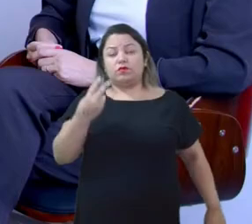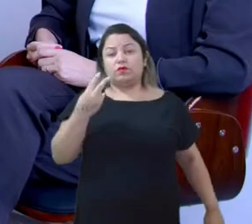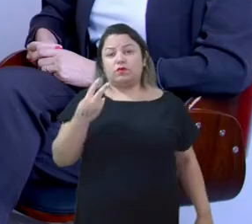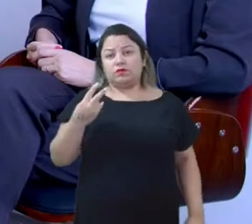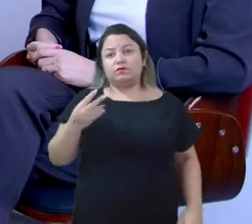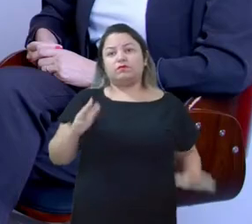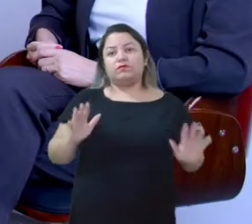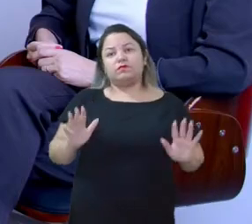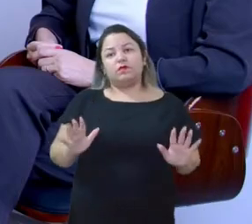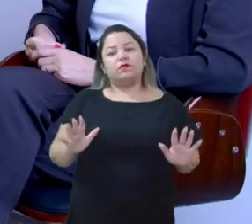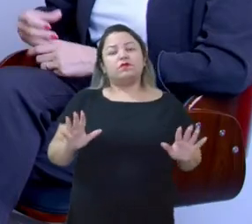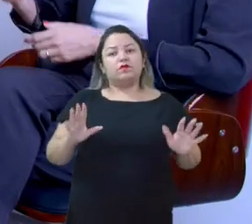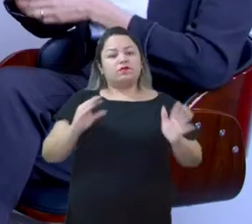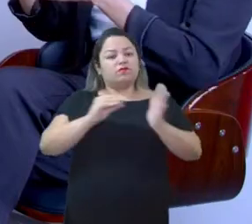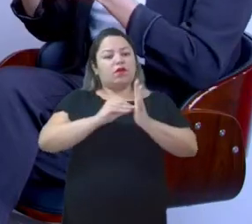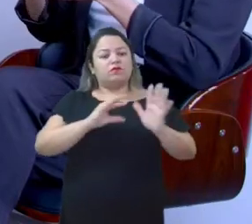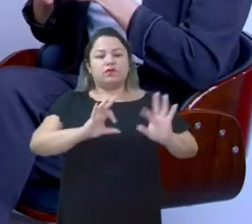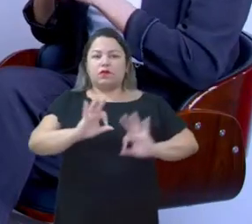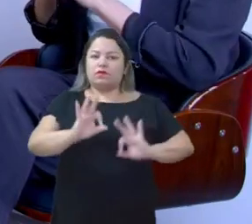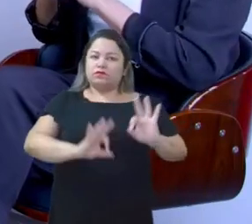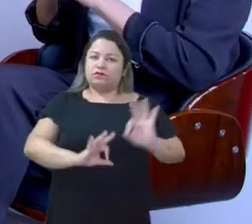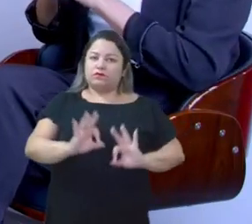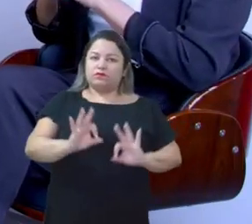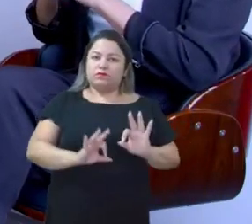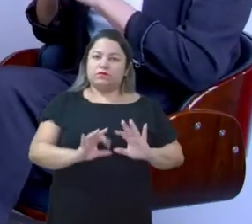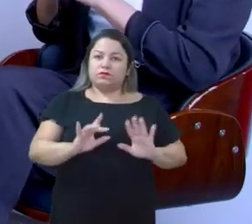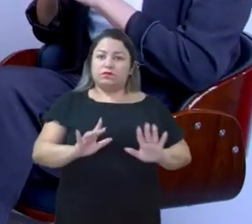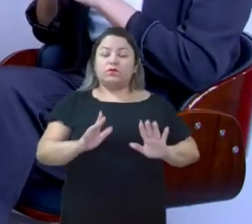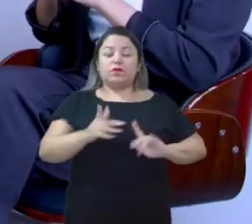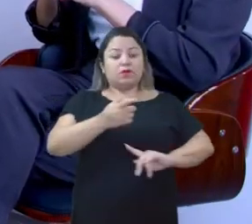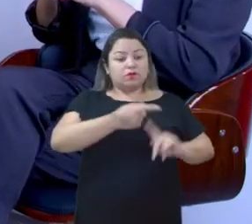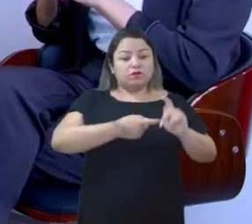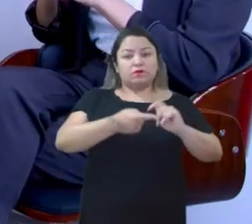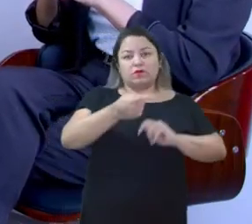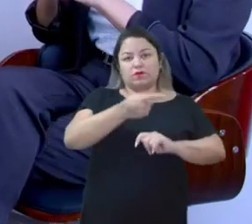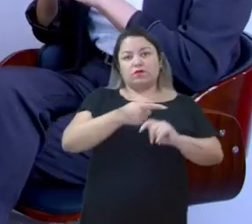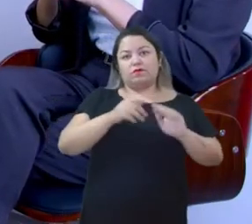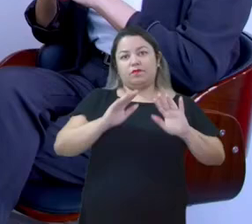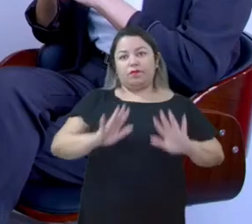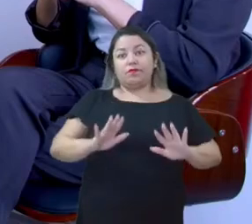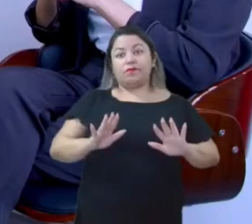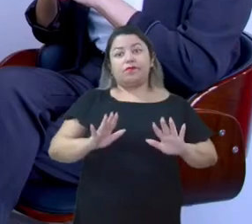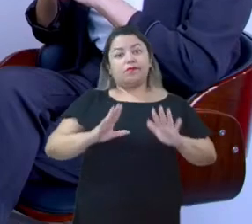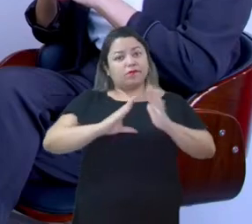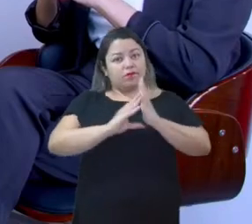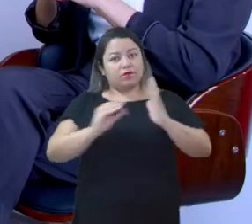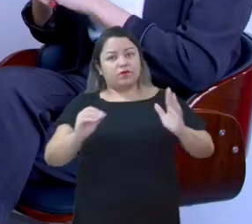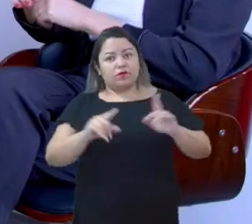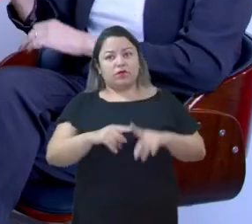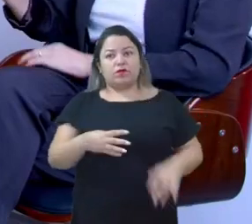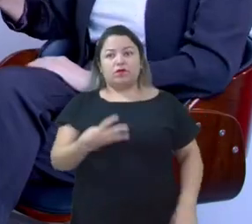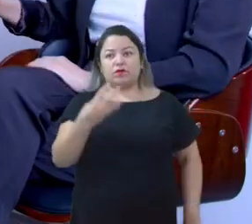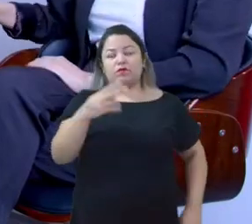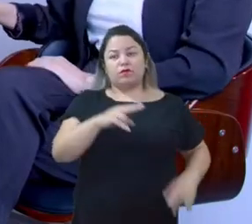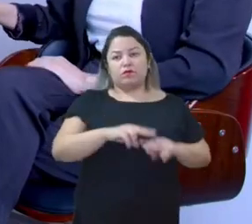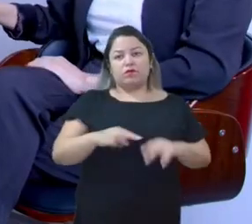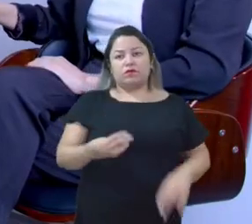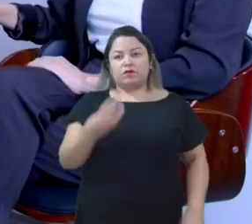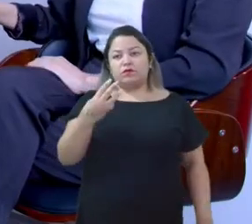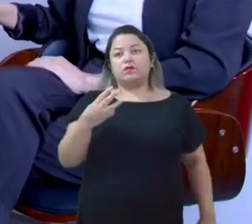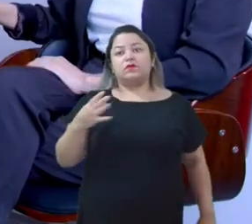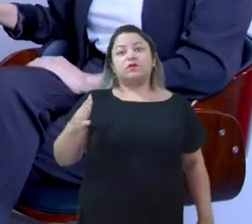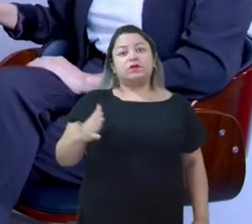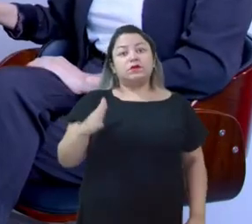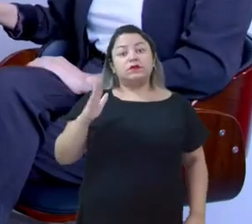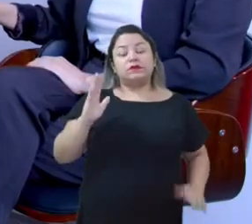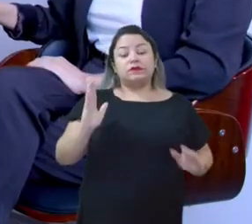eu acho que desorganiza muito as atividades econômicas. Então, eu acho que o modelo ideal é 4x3 e